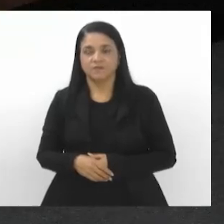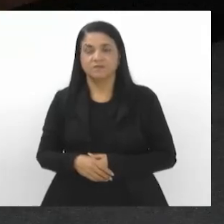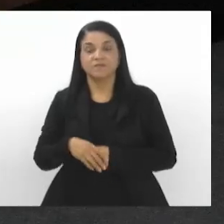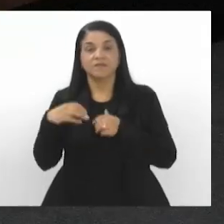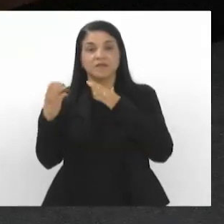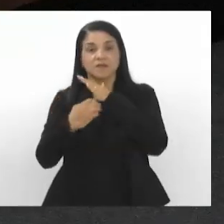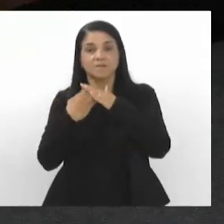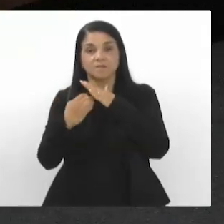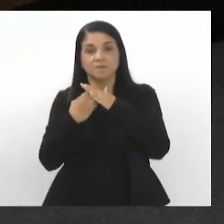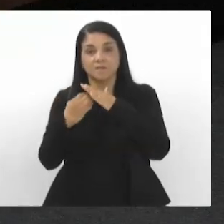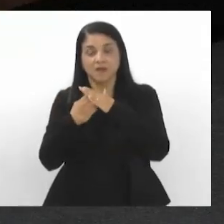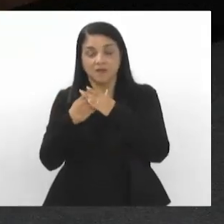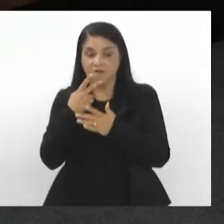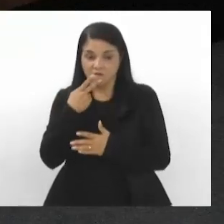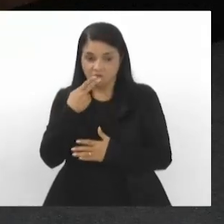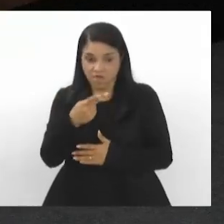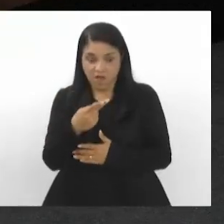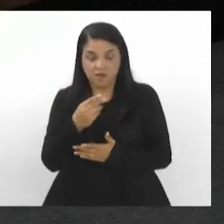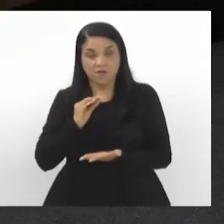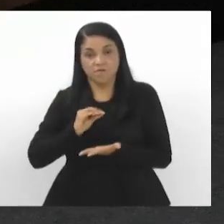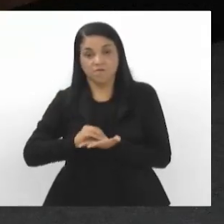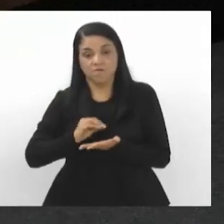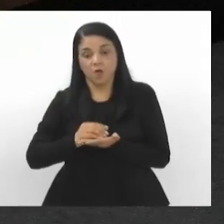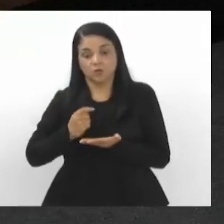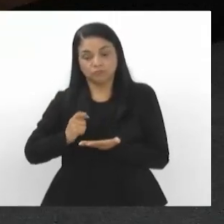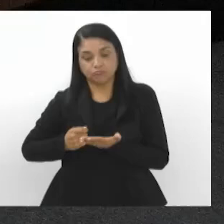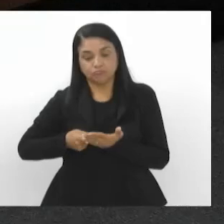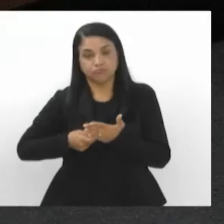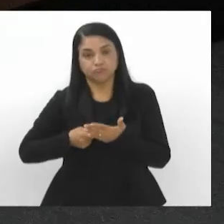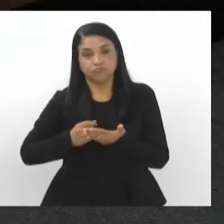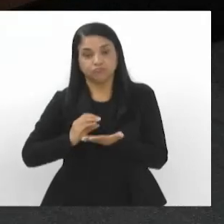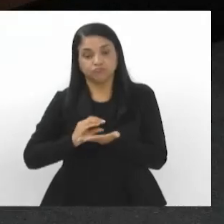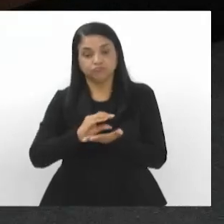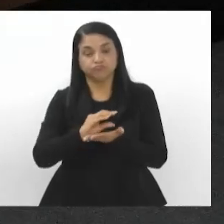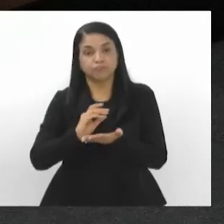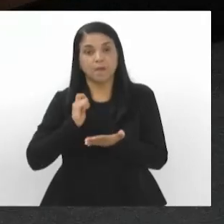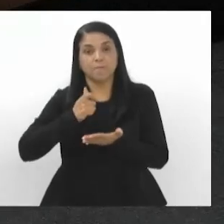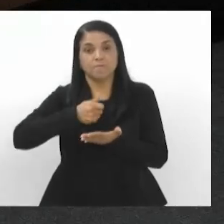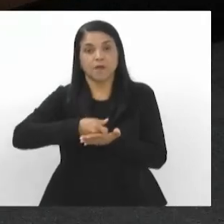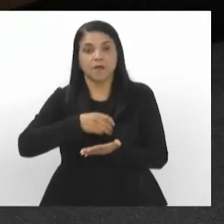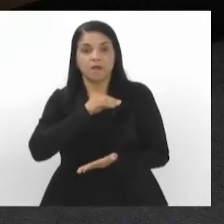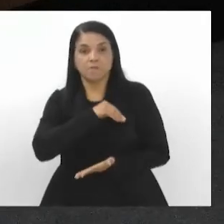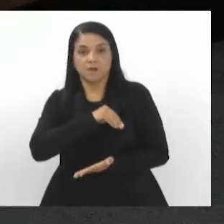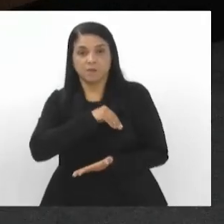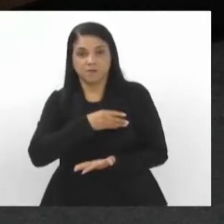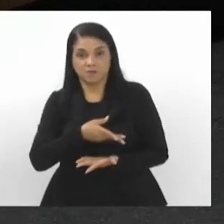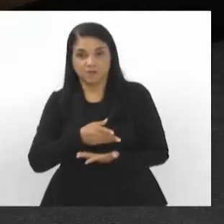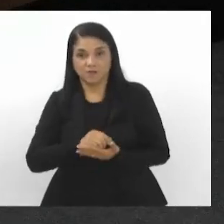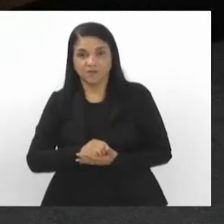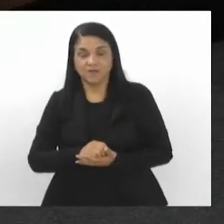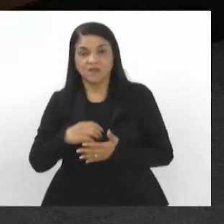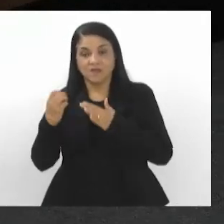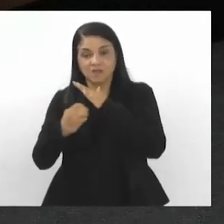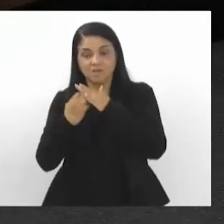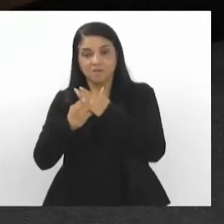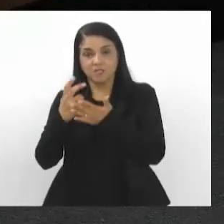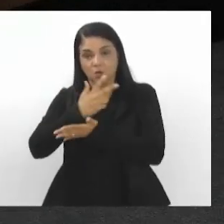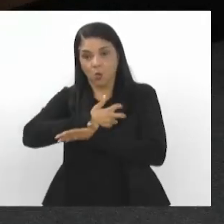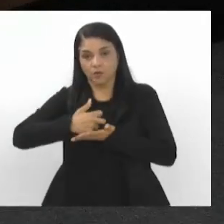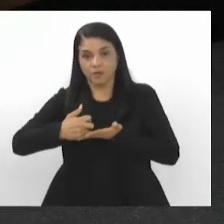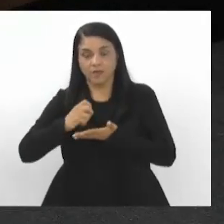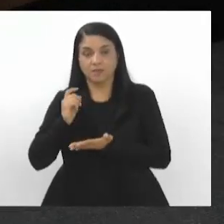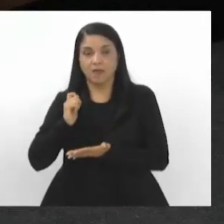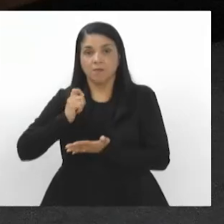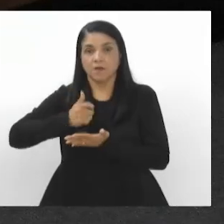Empresa alega falta de recursos para pagamento. Empresa é condenada a pagar 27